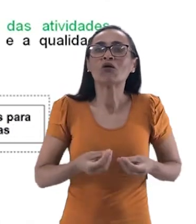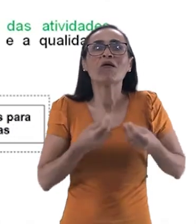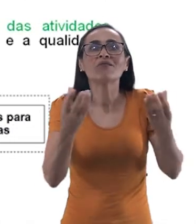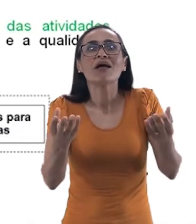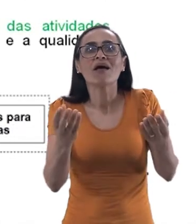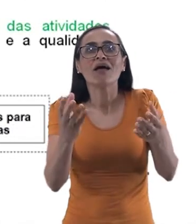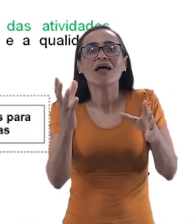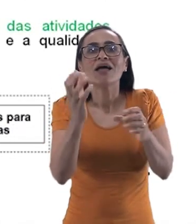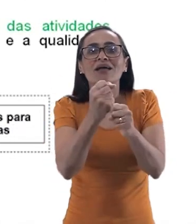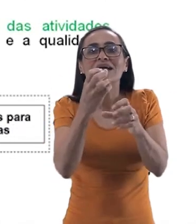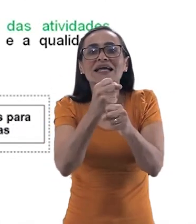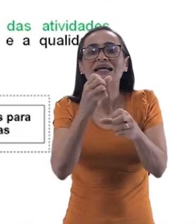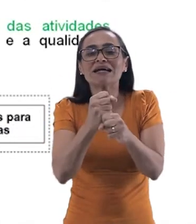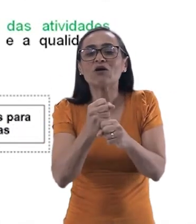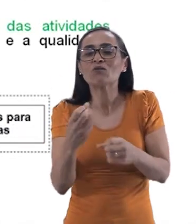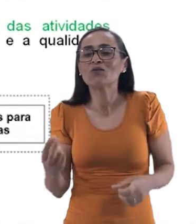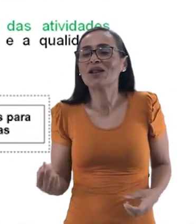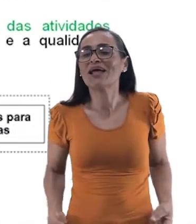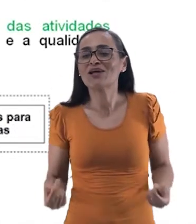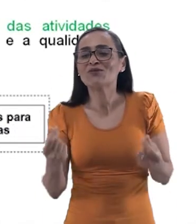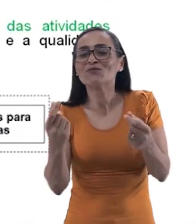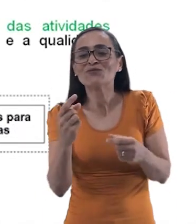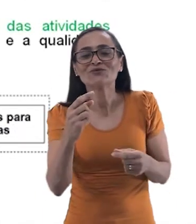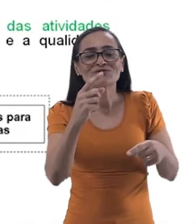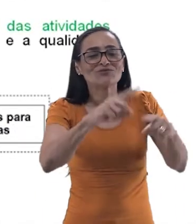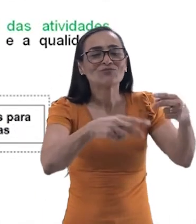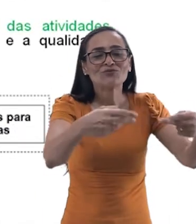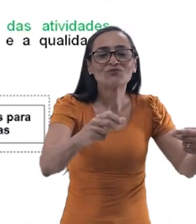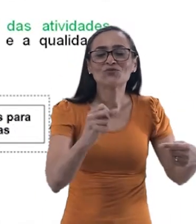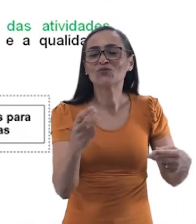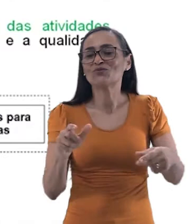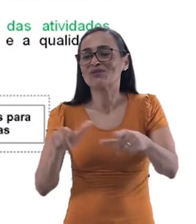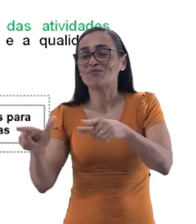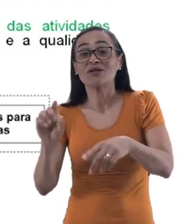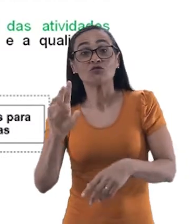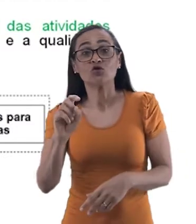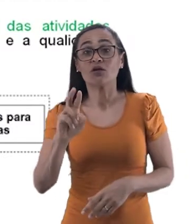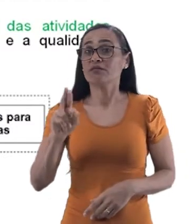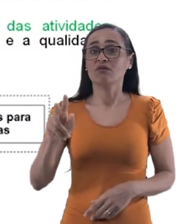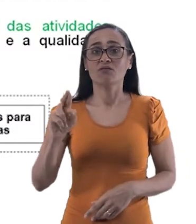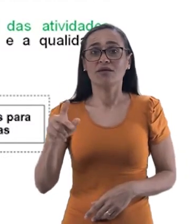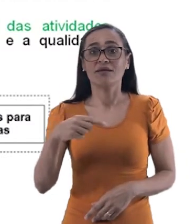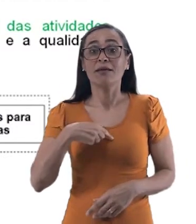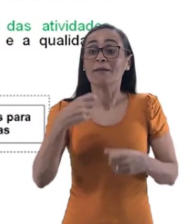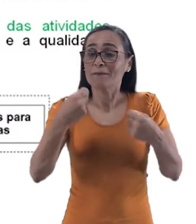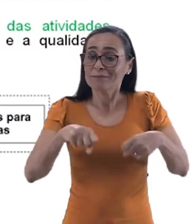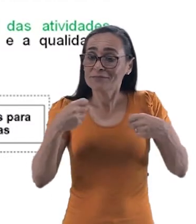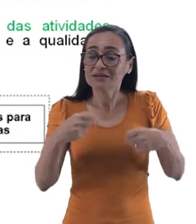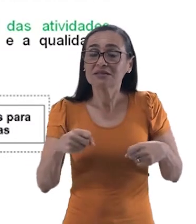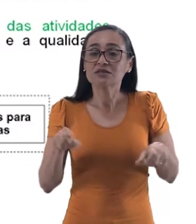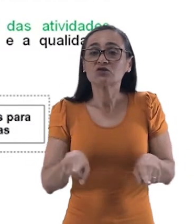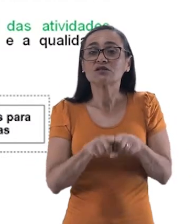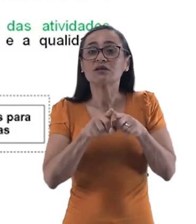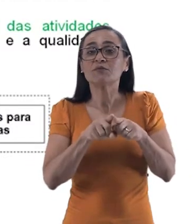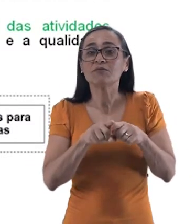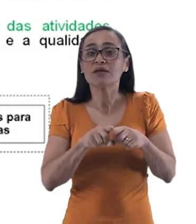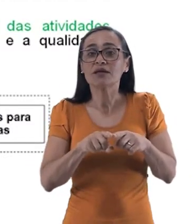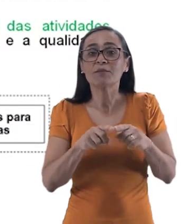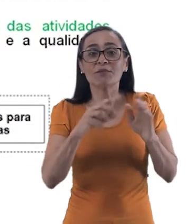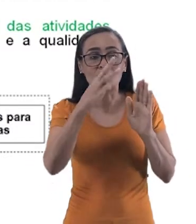capacidade de calcular custo e atribuir custo a um produto ou a um serviço. Eu preciso, através